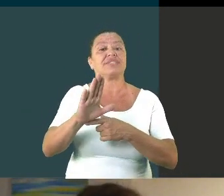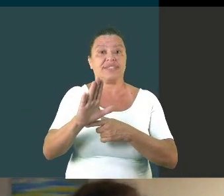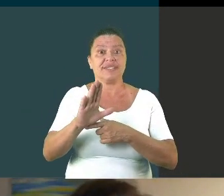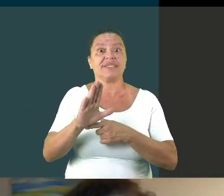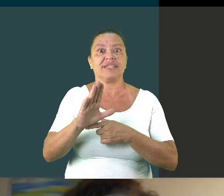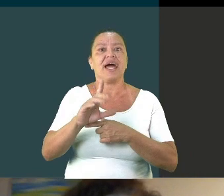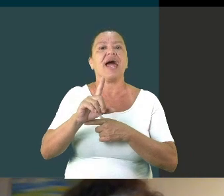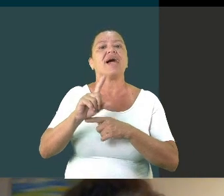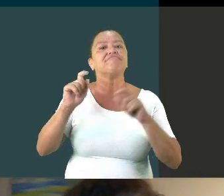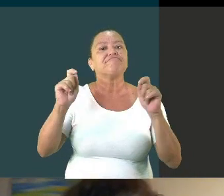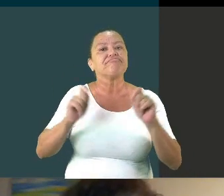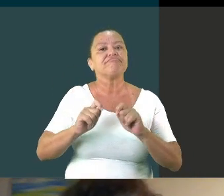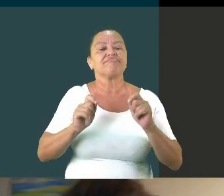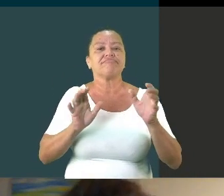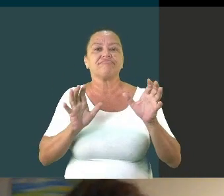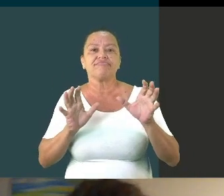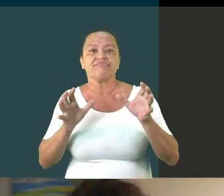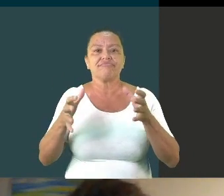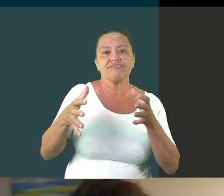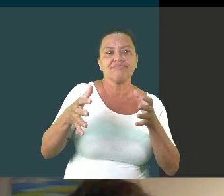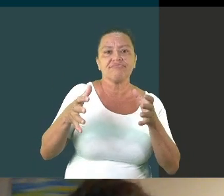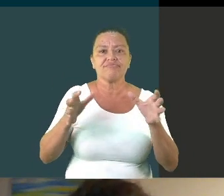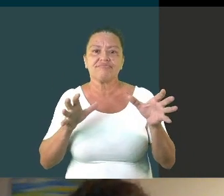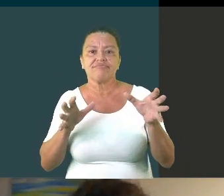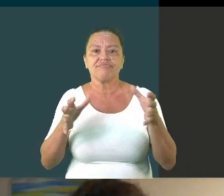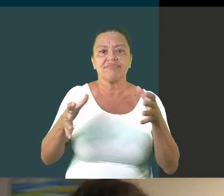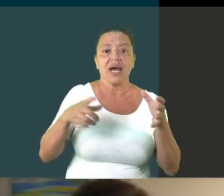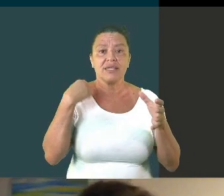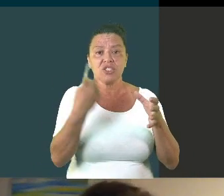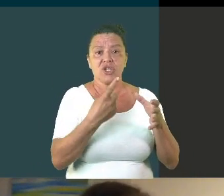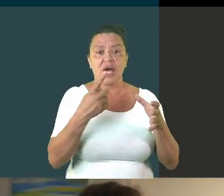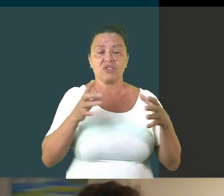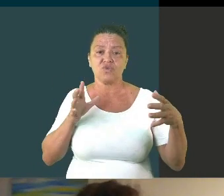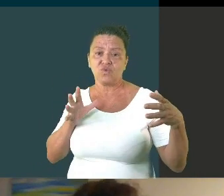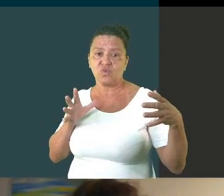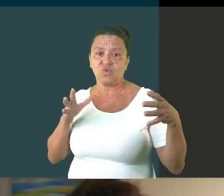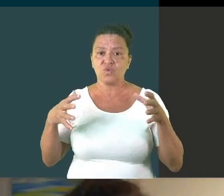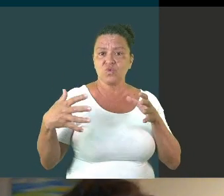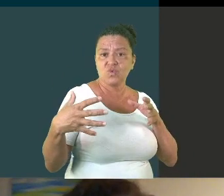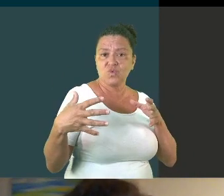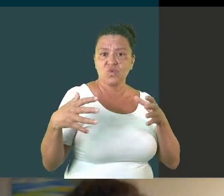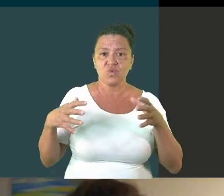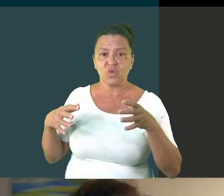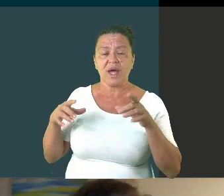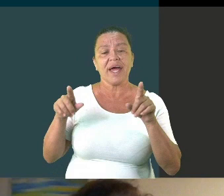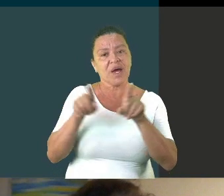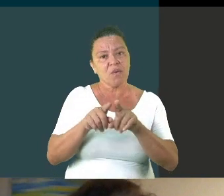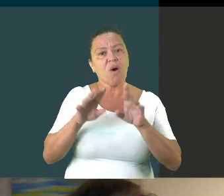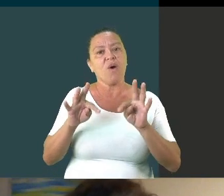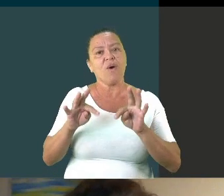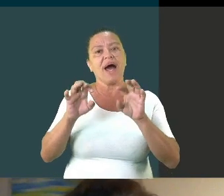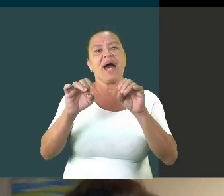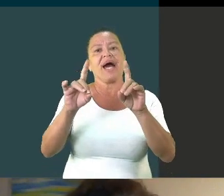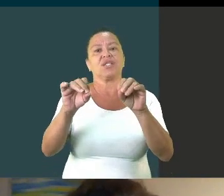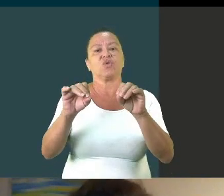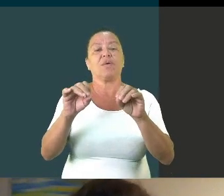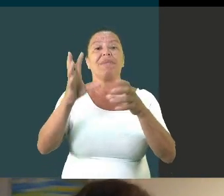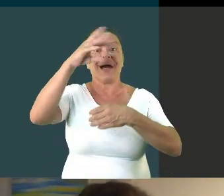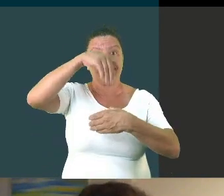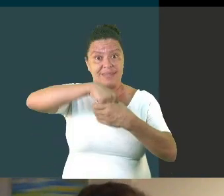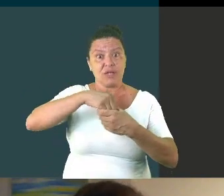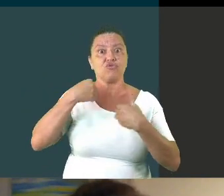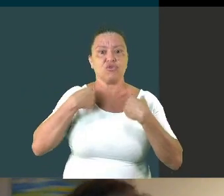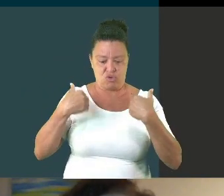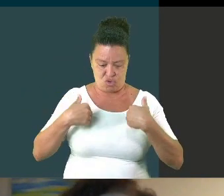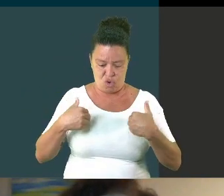ele permeia a todos nós, assim como ele permeia a tudo. Mas dentro dos nossos